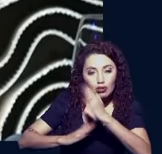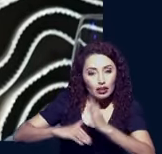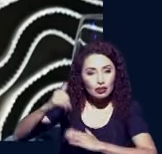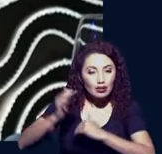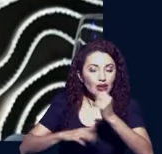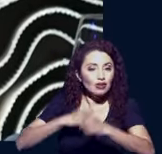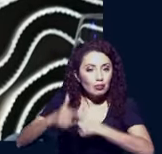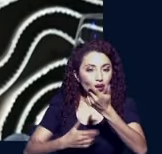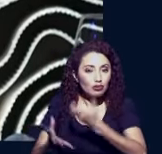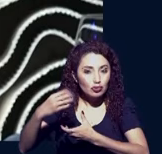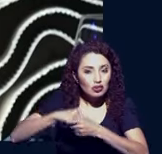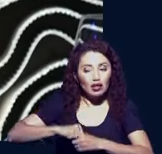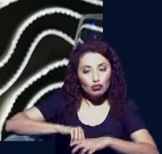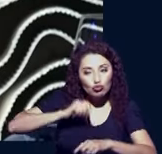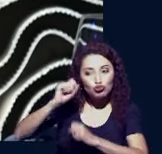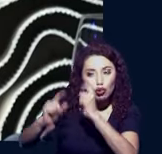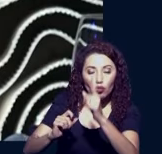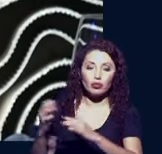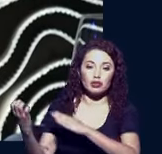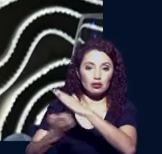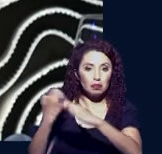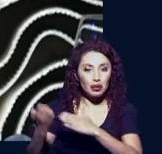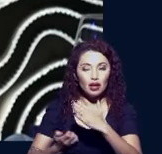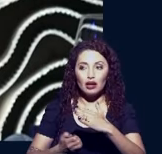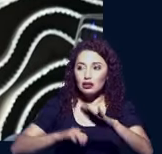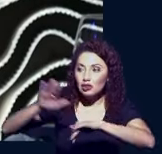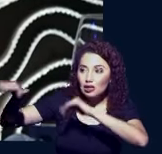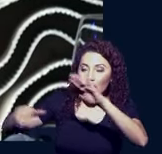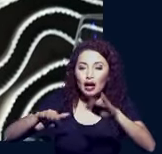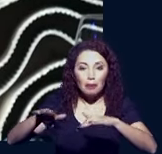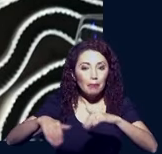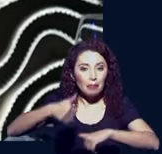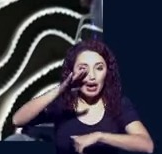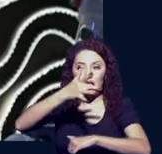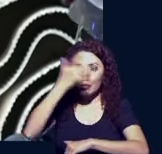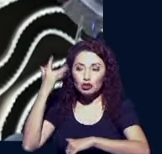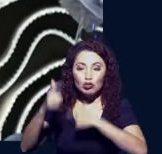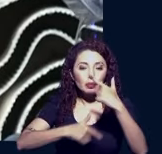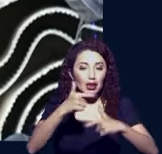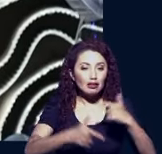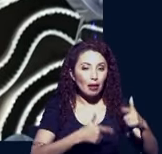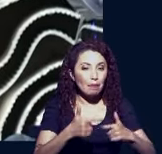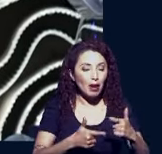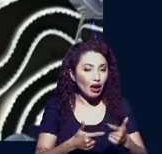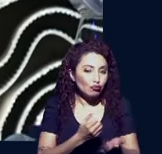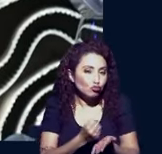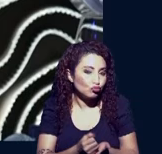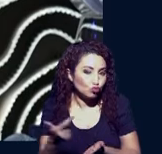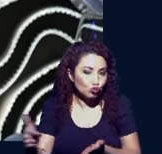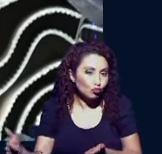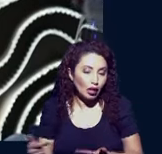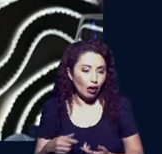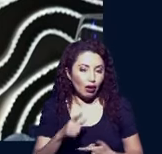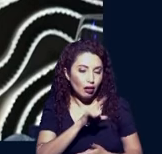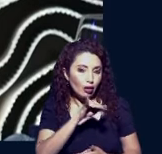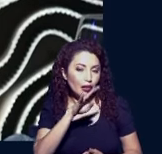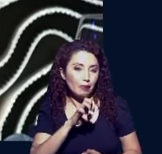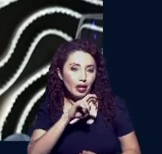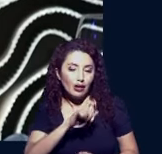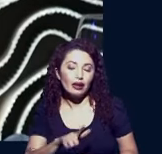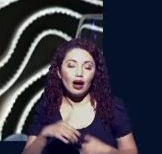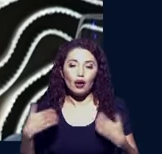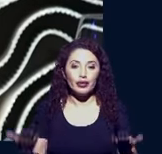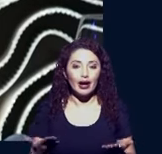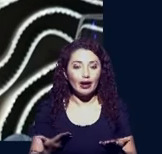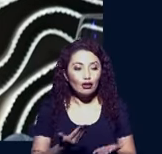né trazer mais gente eh eh para pra questão dos liberais enfim ampliar essa base e aí a gente começa a ter fuga de